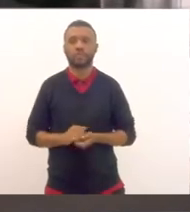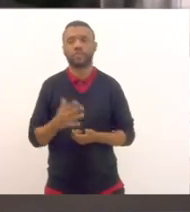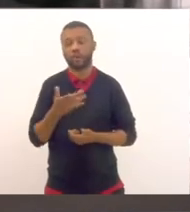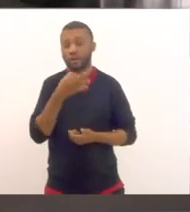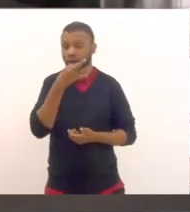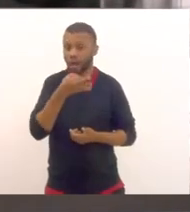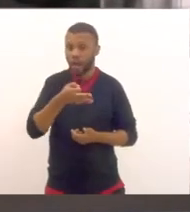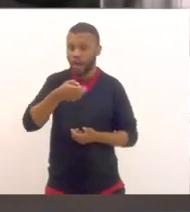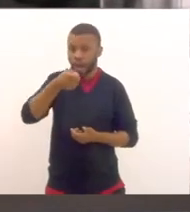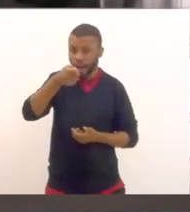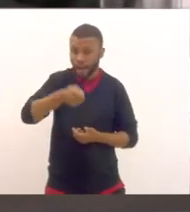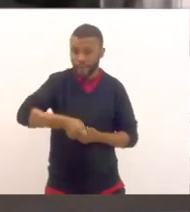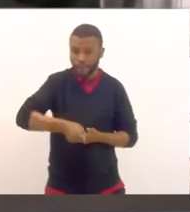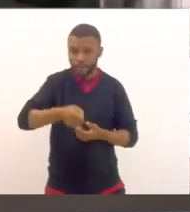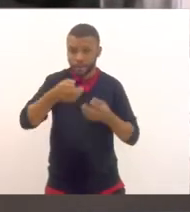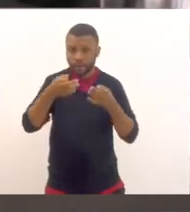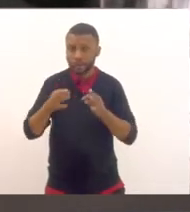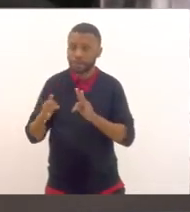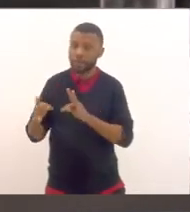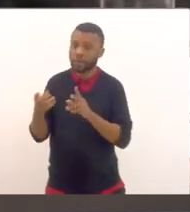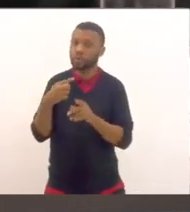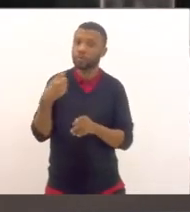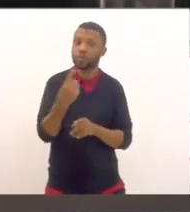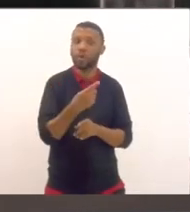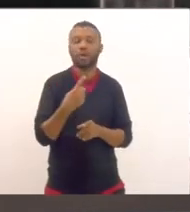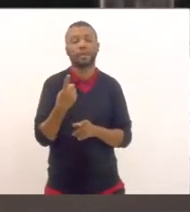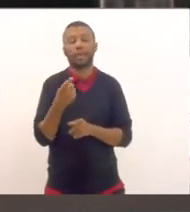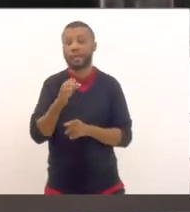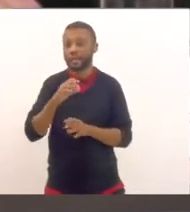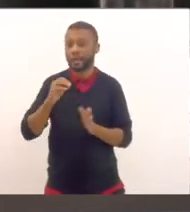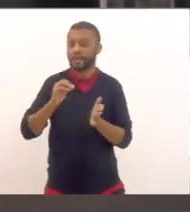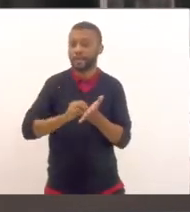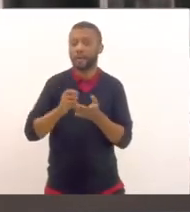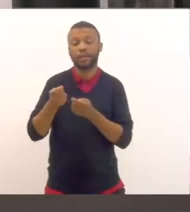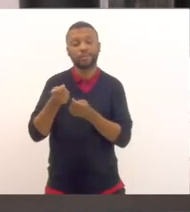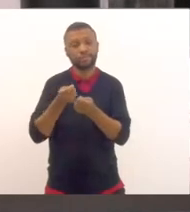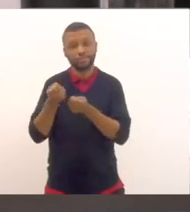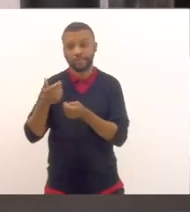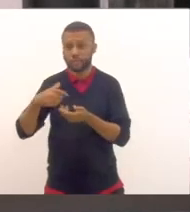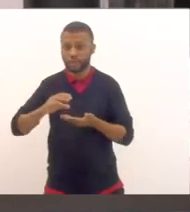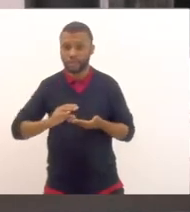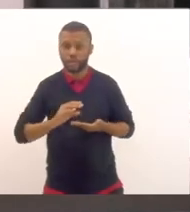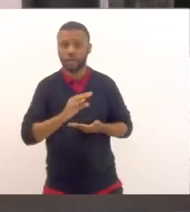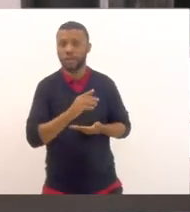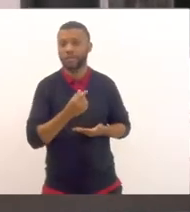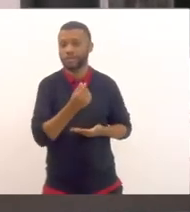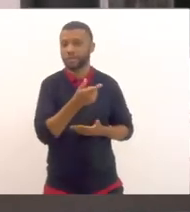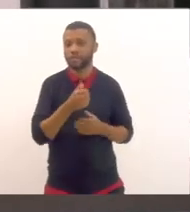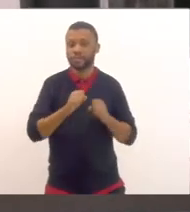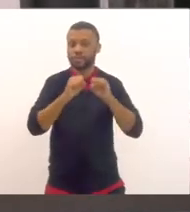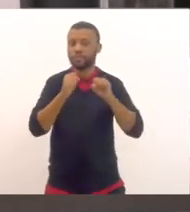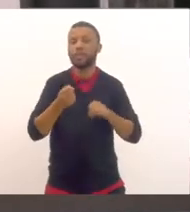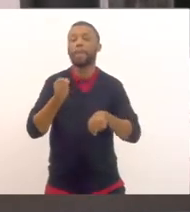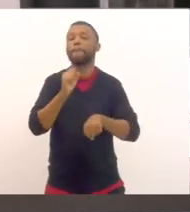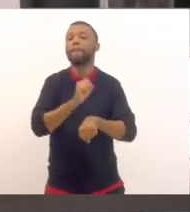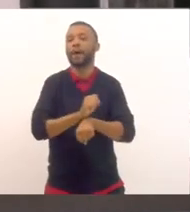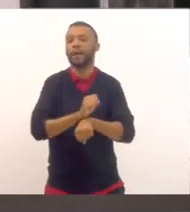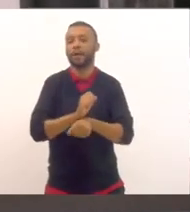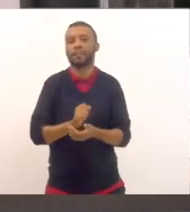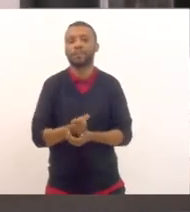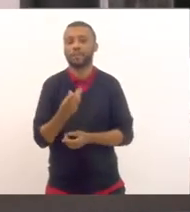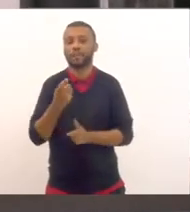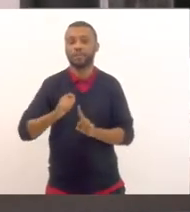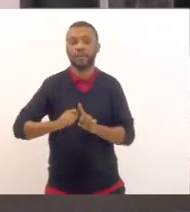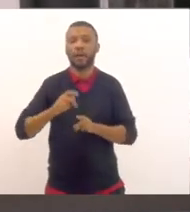categoricamente aqui para todos os membros da CPI se não houvesse a negociação e se não houvesse repasse de recursos que o sistema ia para lá e em